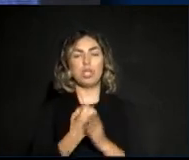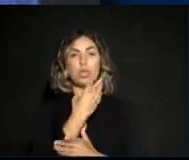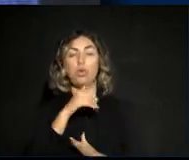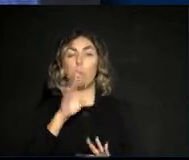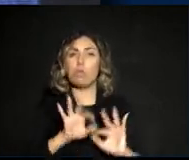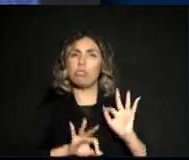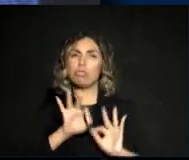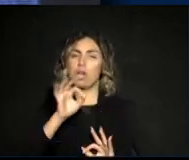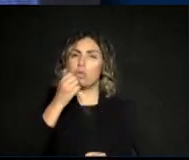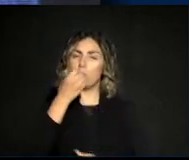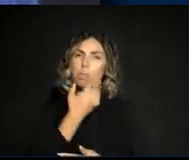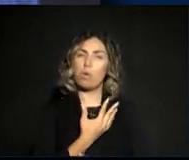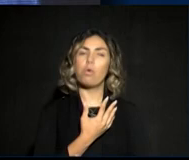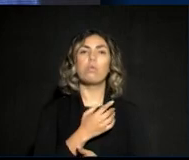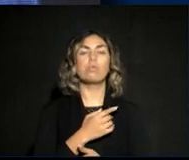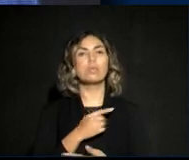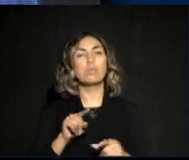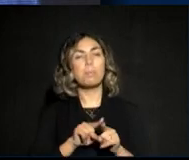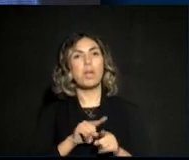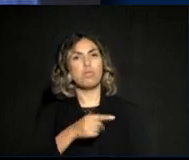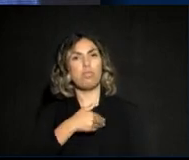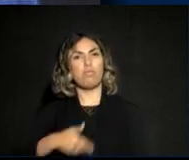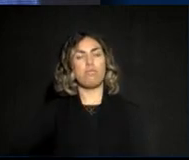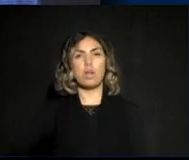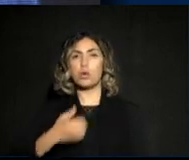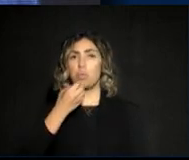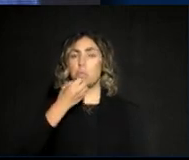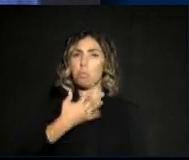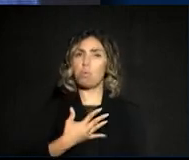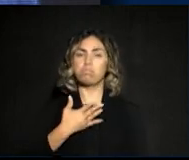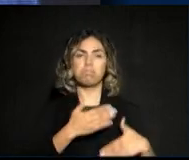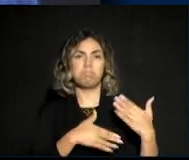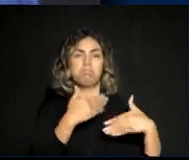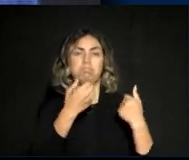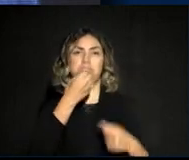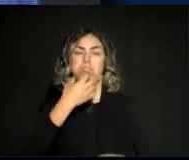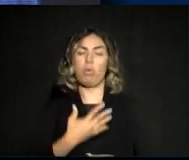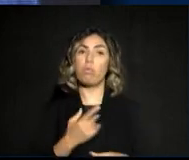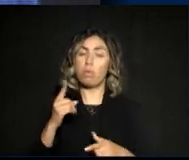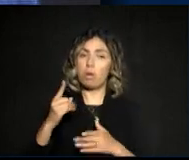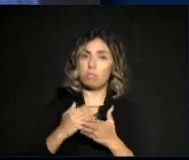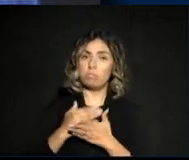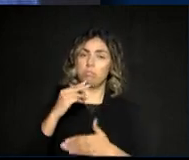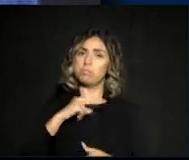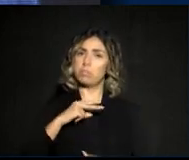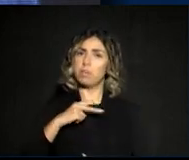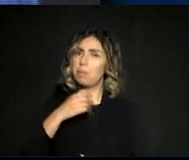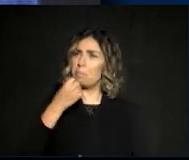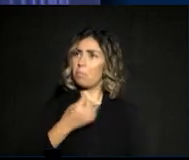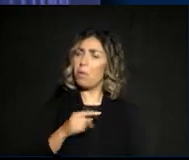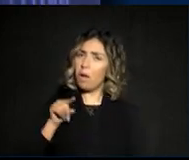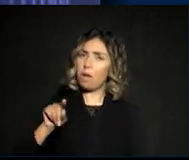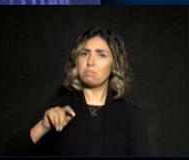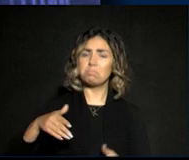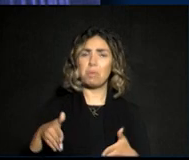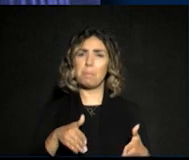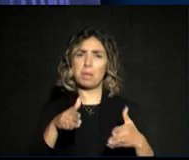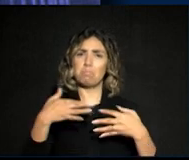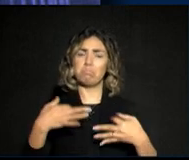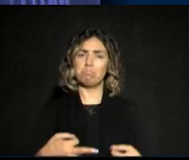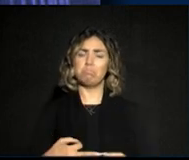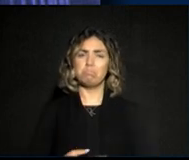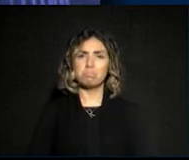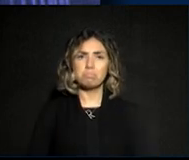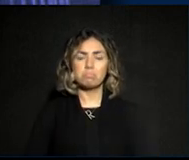projetos bem estruturados com boa governança né com boa regulação a iniciativa privada vem esse é o caminho bom